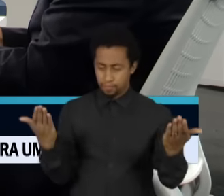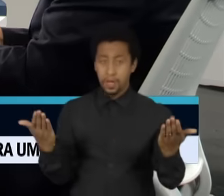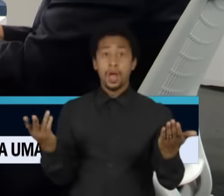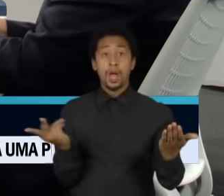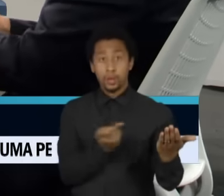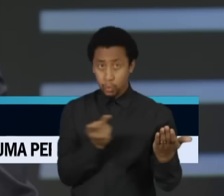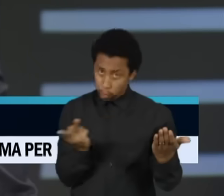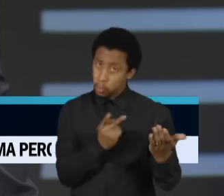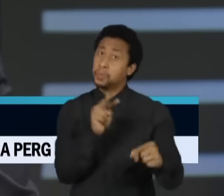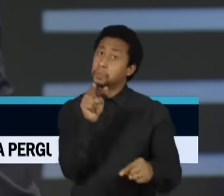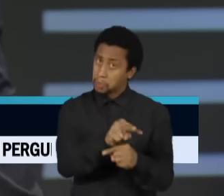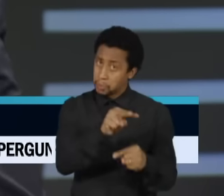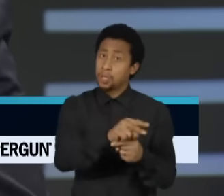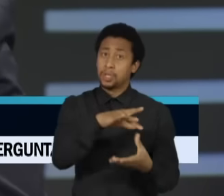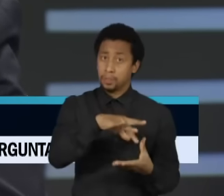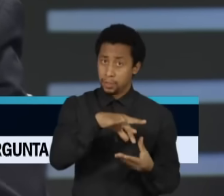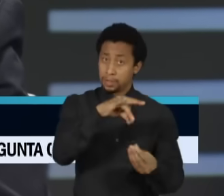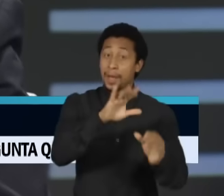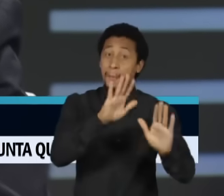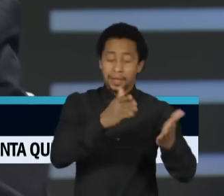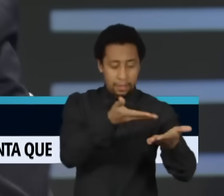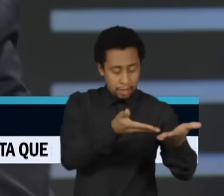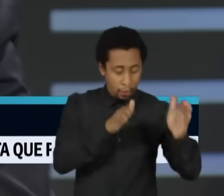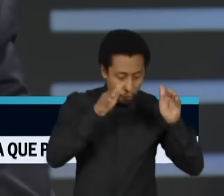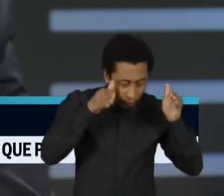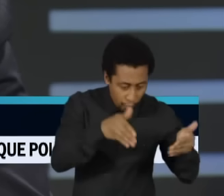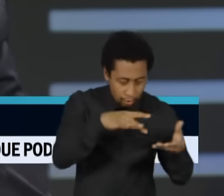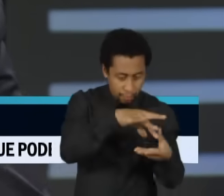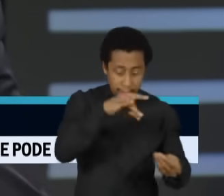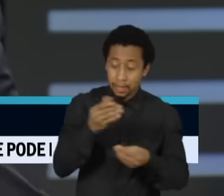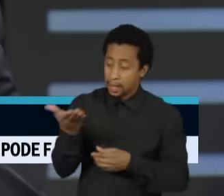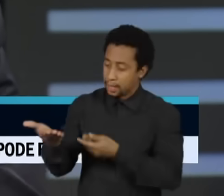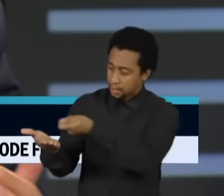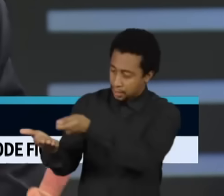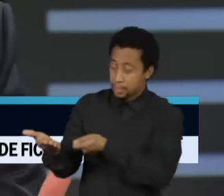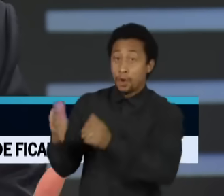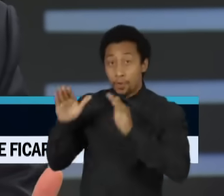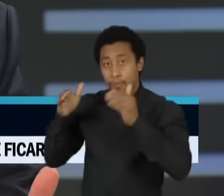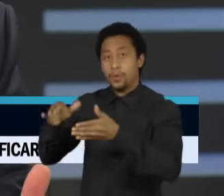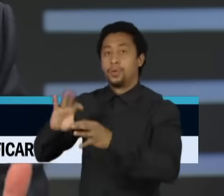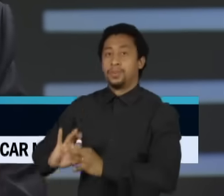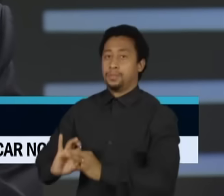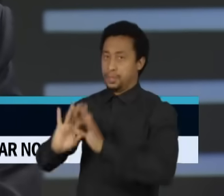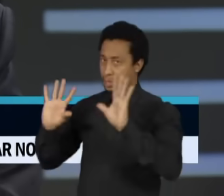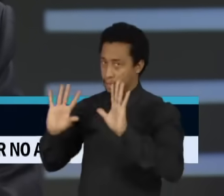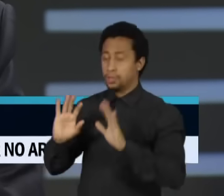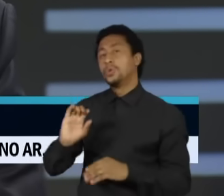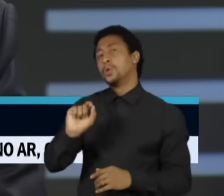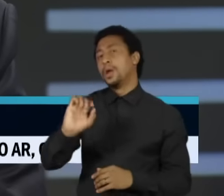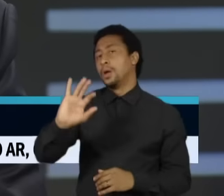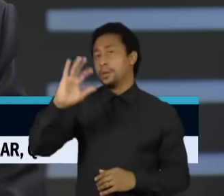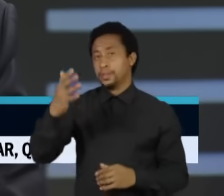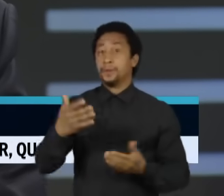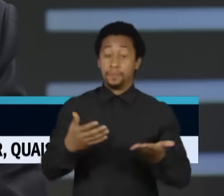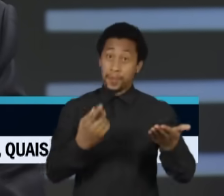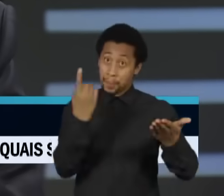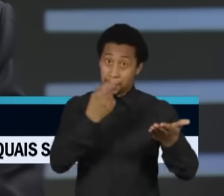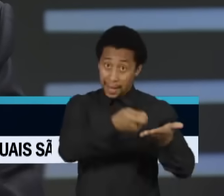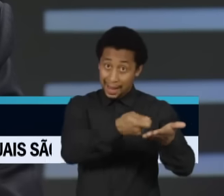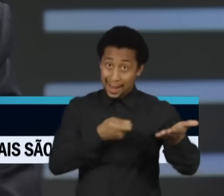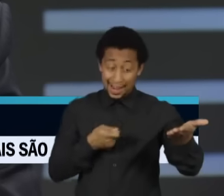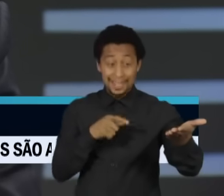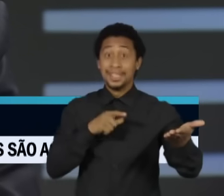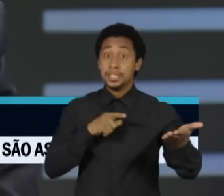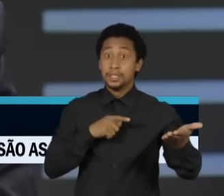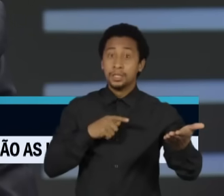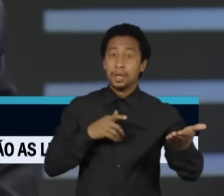que em razão dos subscritores, na minha leitura, não é que da primeira carta houve esta polarização e é evidente que ela